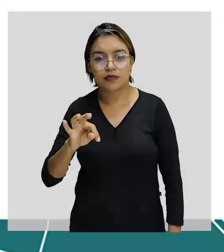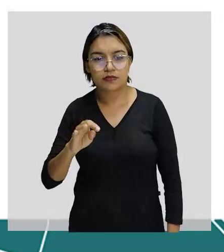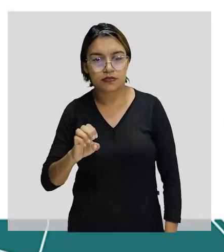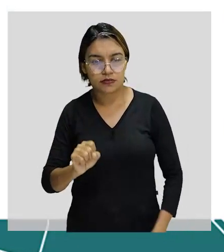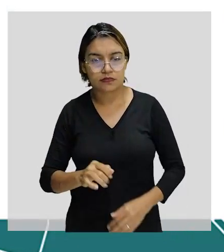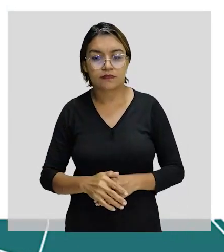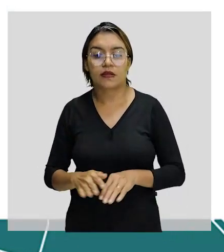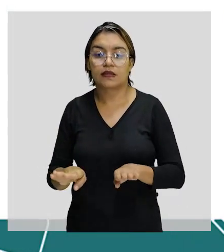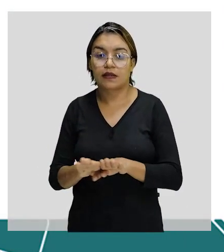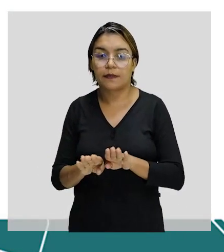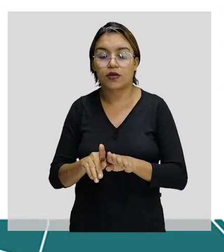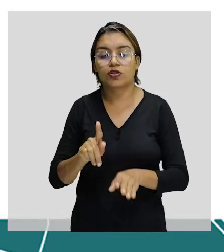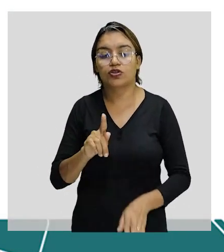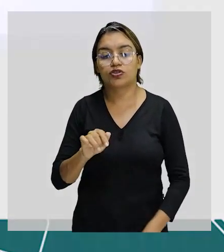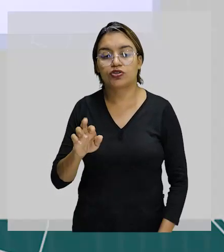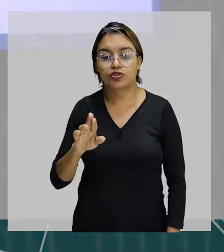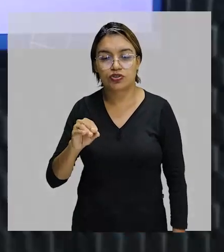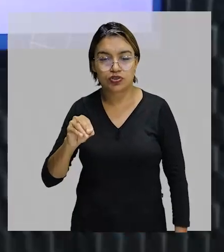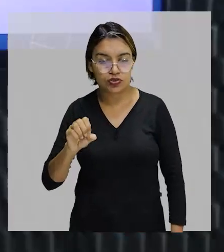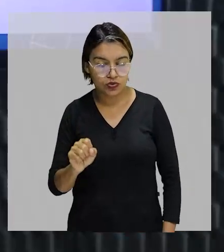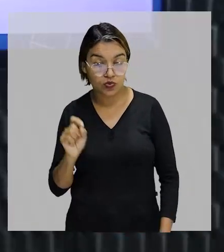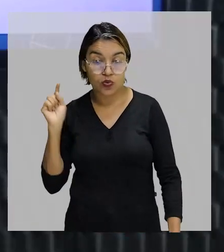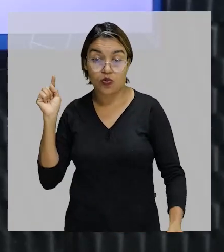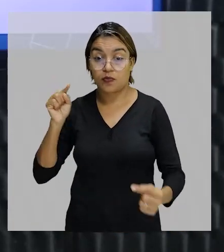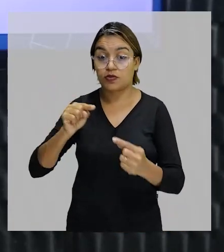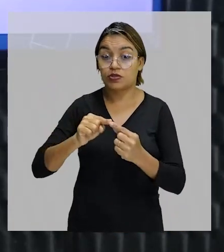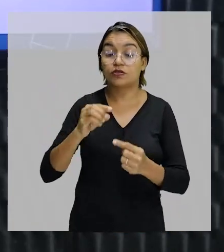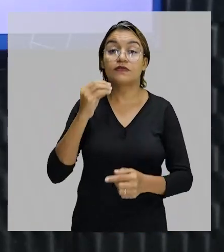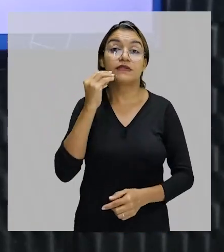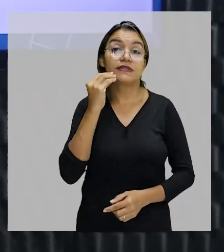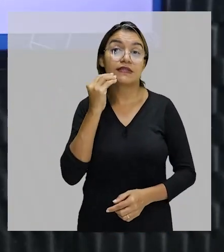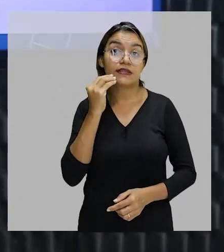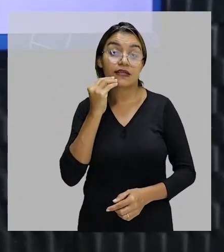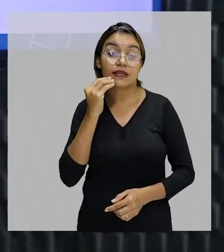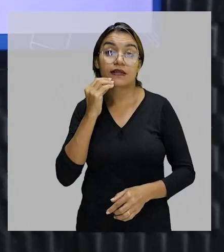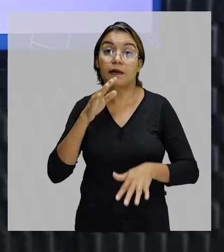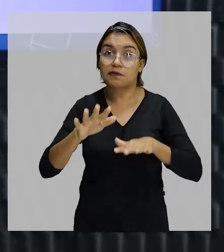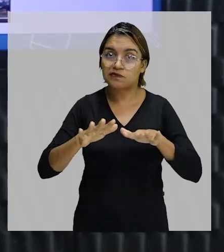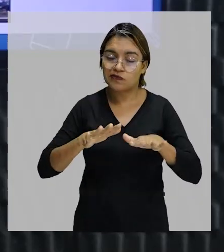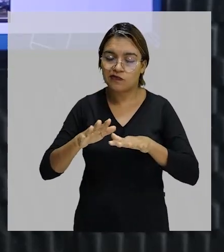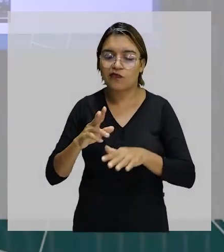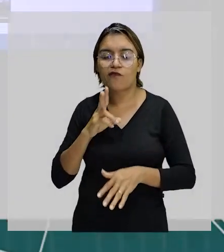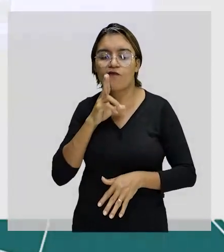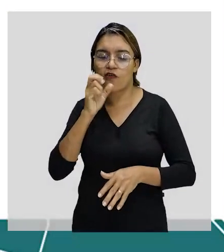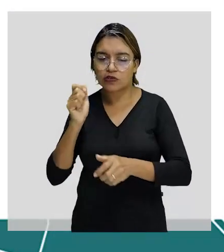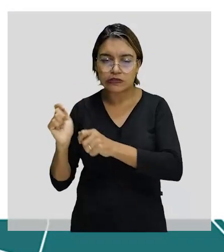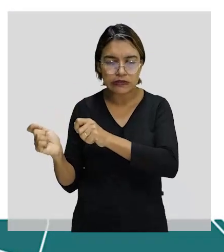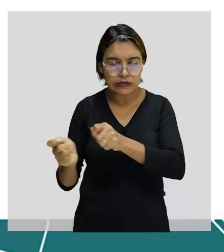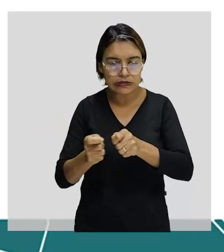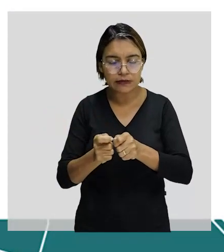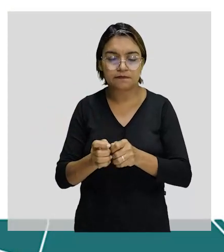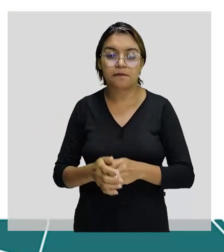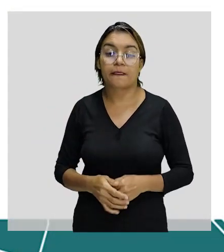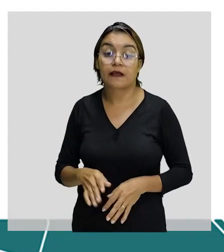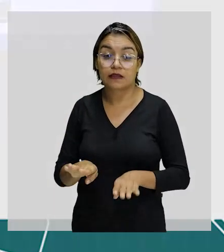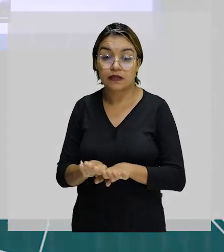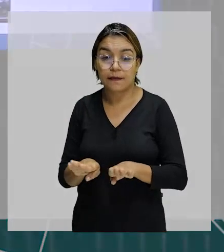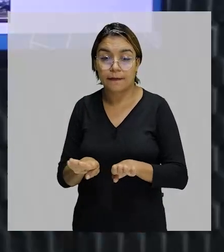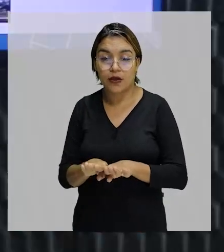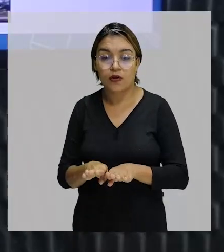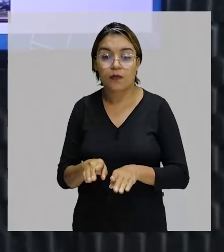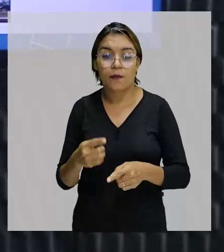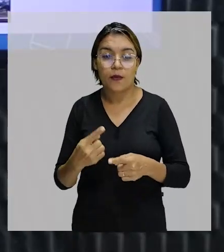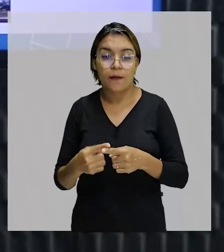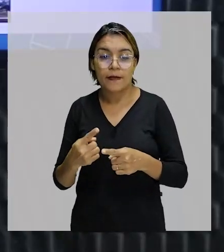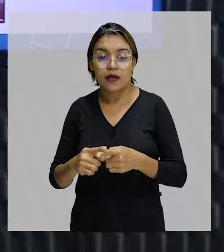cabeça. Os giros em si, tudo com o objetivo de tentar pegar mais movimento ali, mais força. E o lançamento. Está aqui